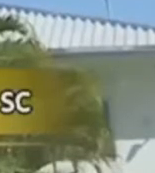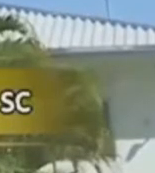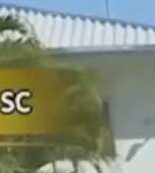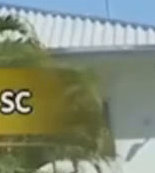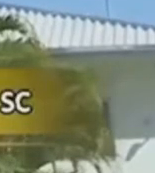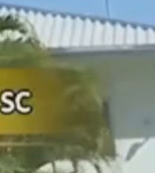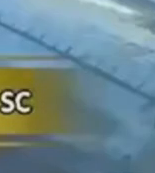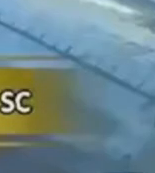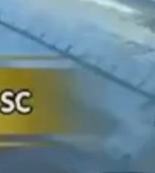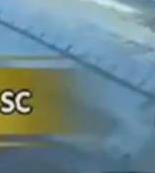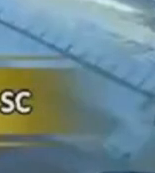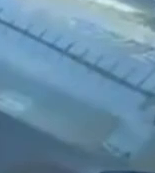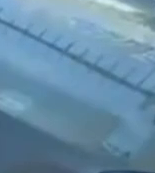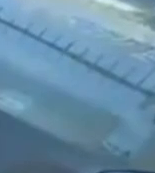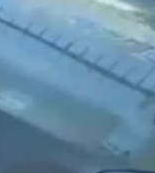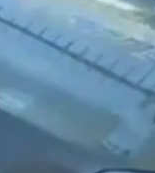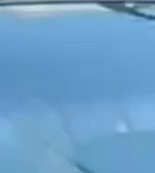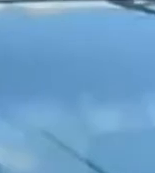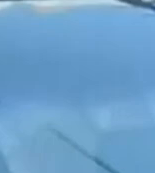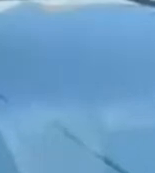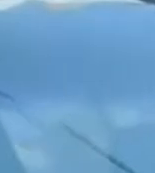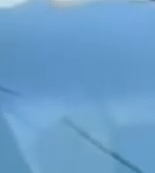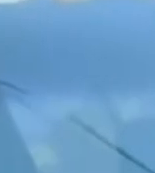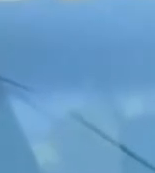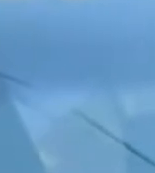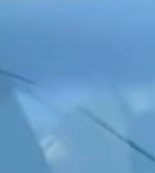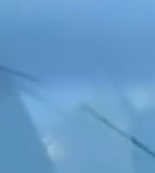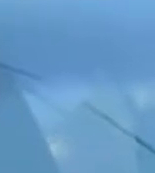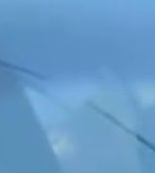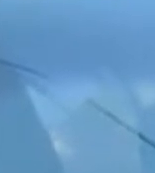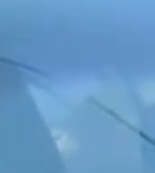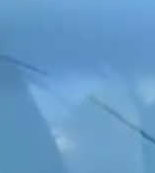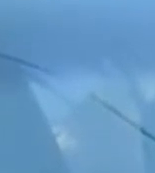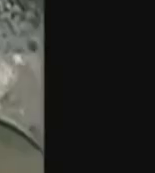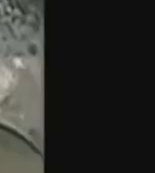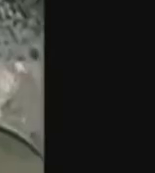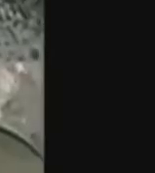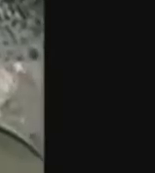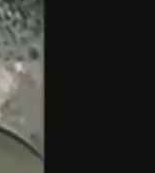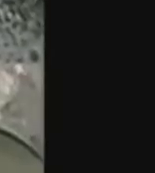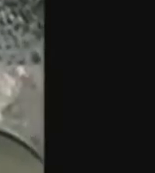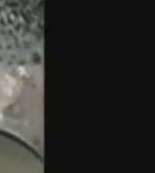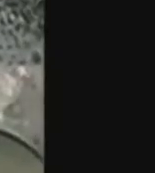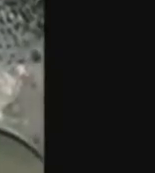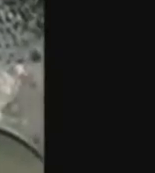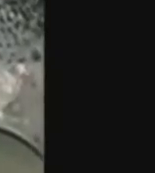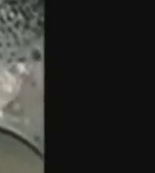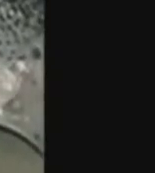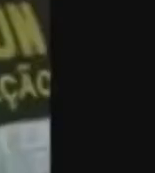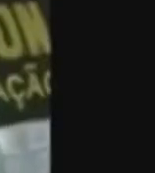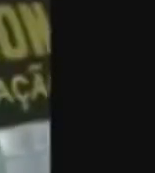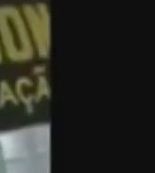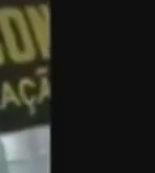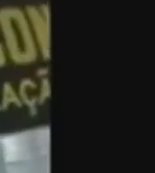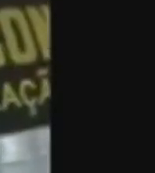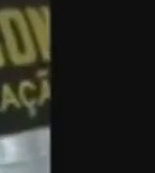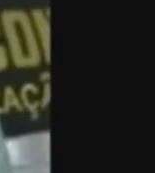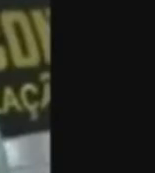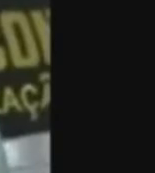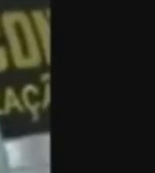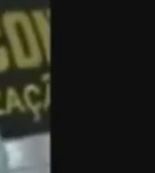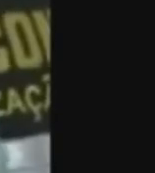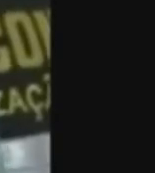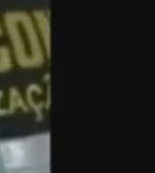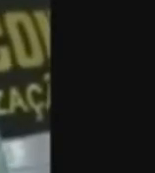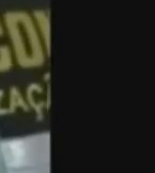serão obrigadas a retirar do mercado os produtos sob suspeito. A operação deve continuar. Então, nós estamos dando